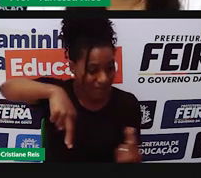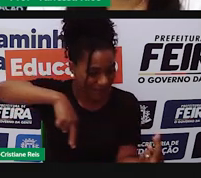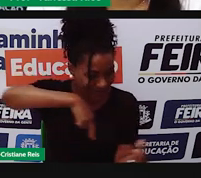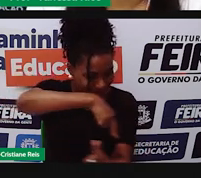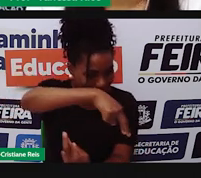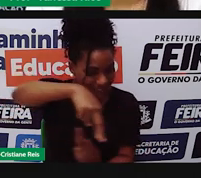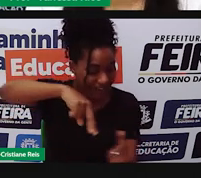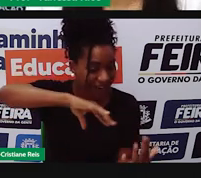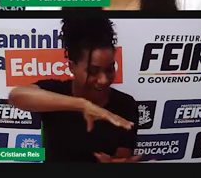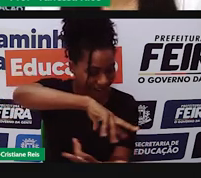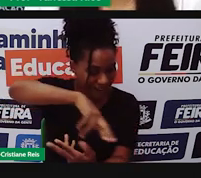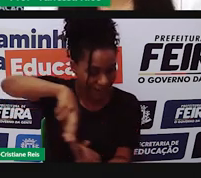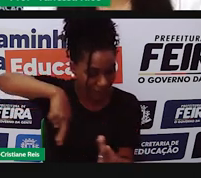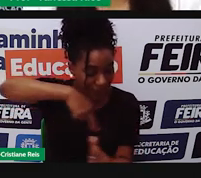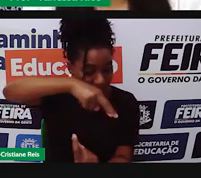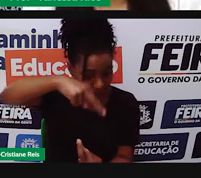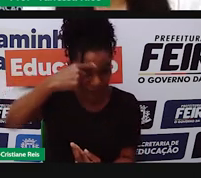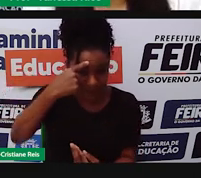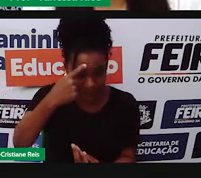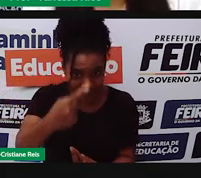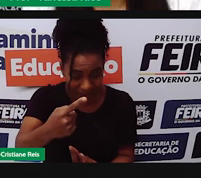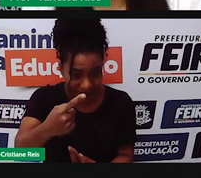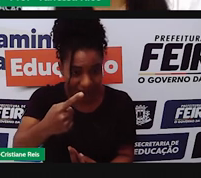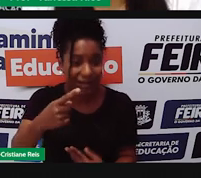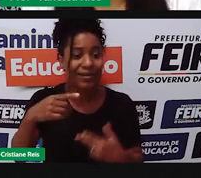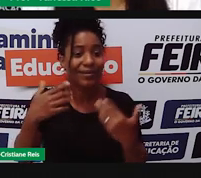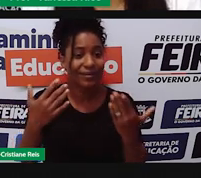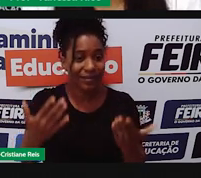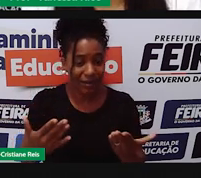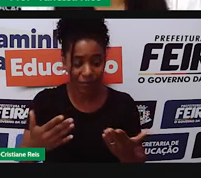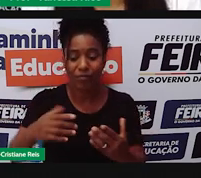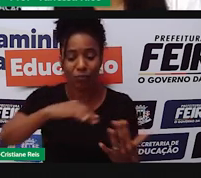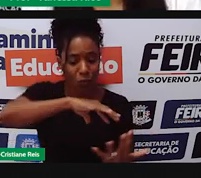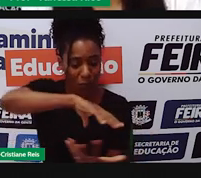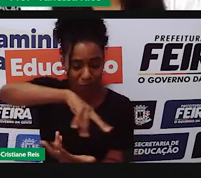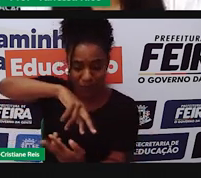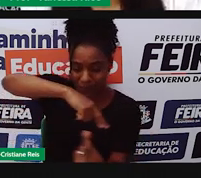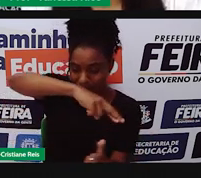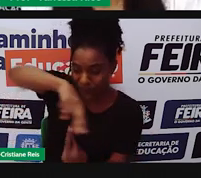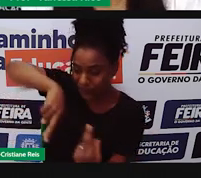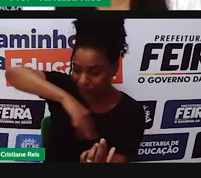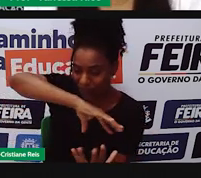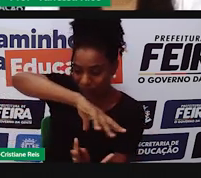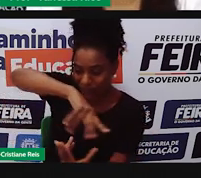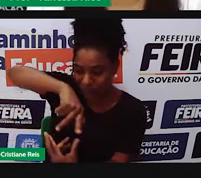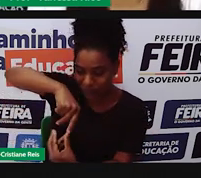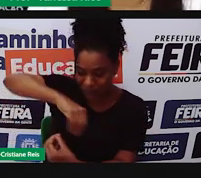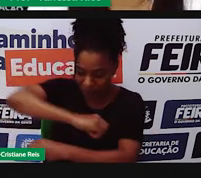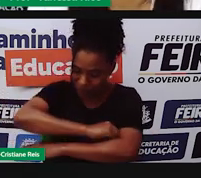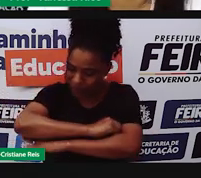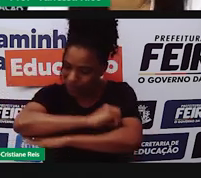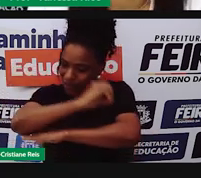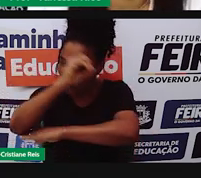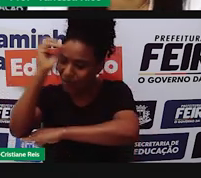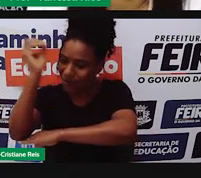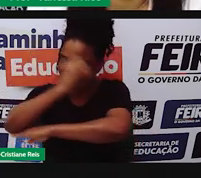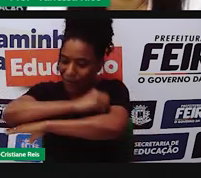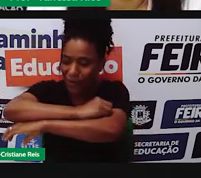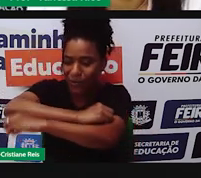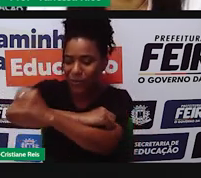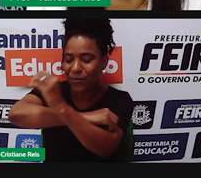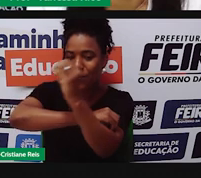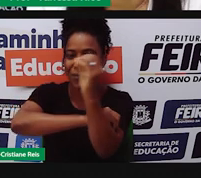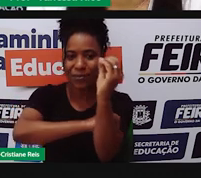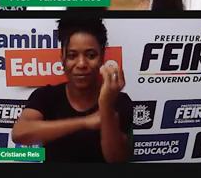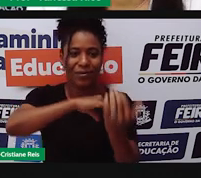dela mesma e uma parte recebe a luz do sol e fica iluminada, formando o dia, enquanto a outra parte, que não recebe a